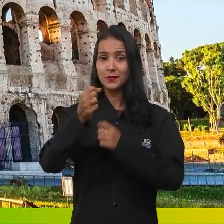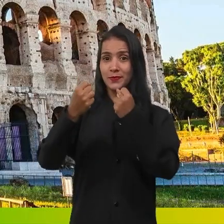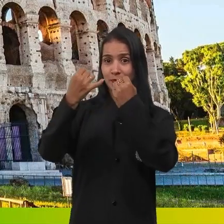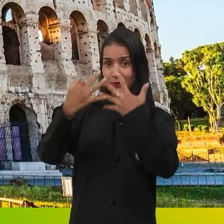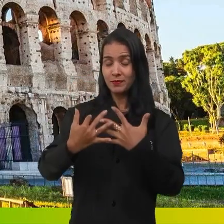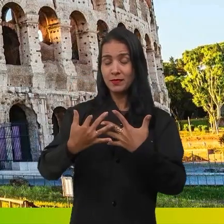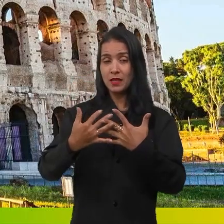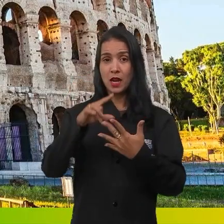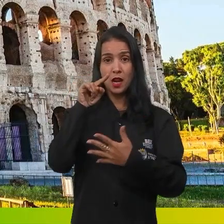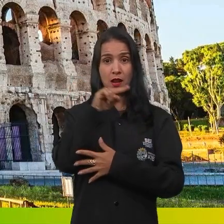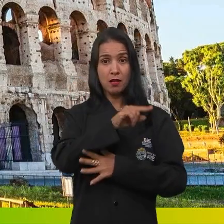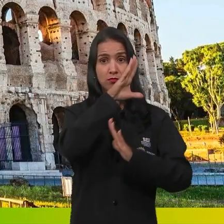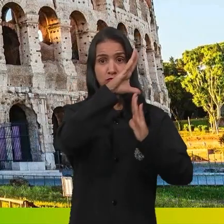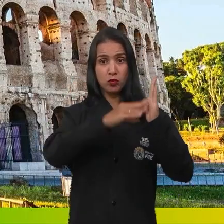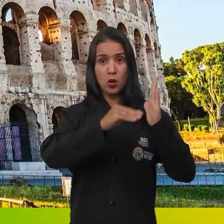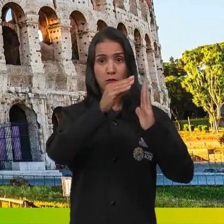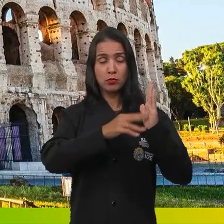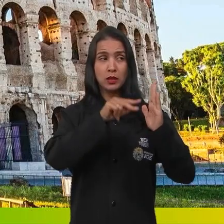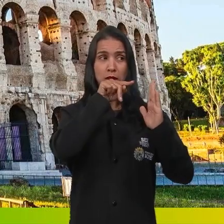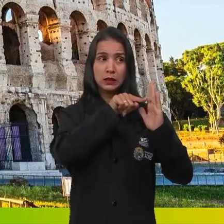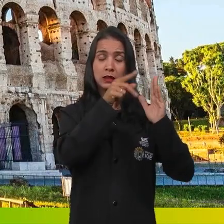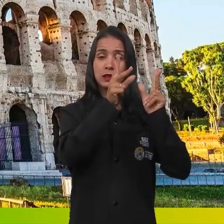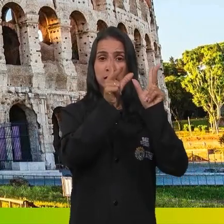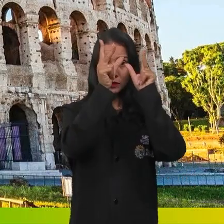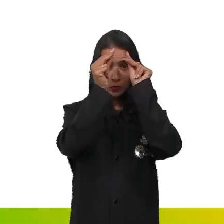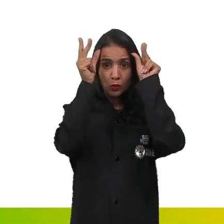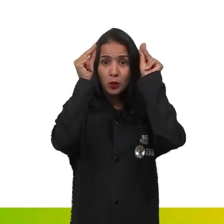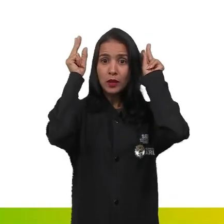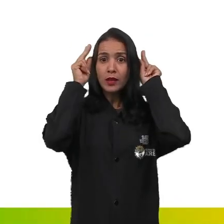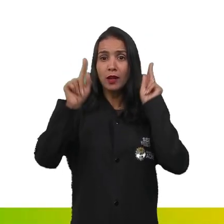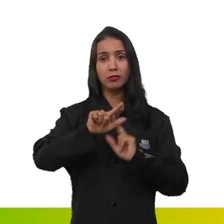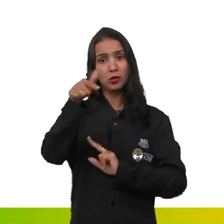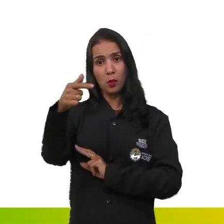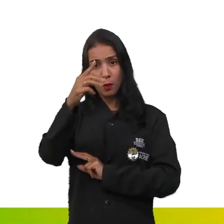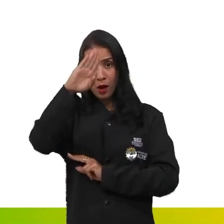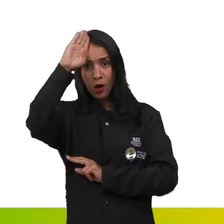em muito da cultura grega para poder existir.